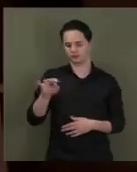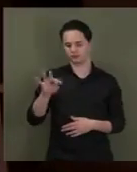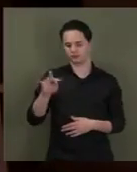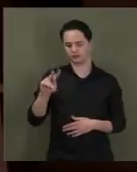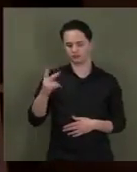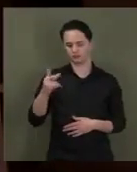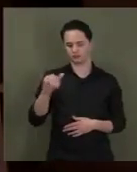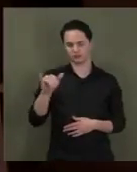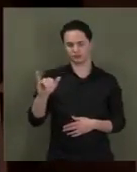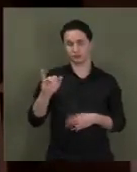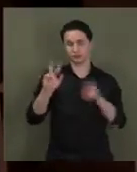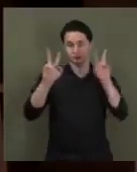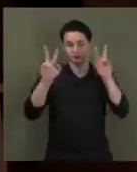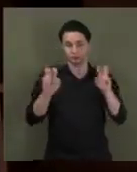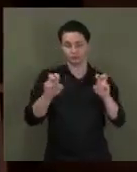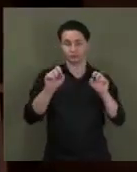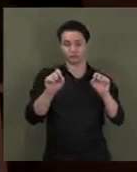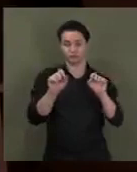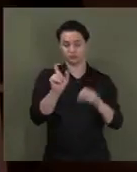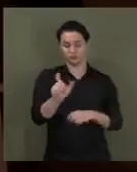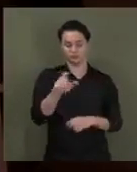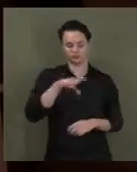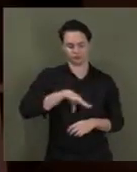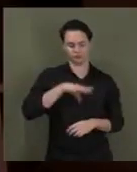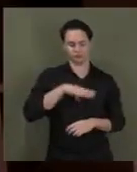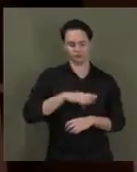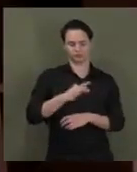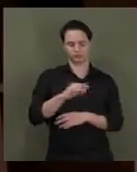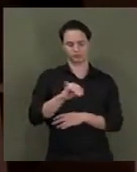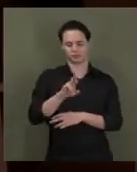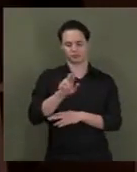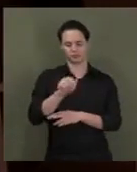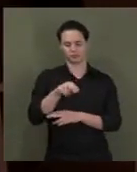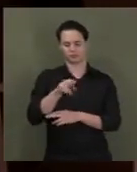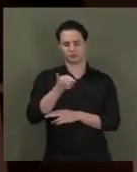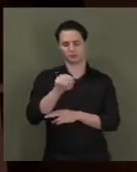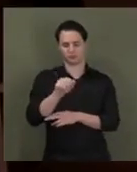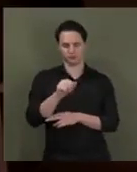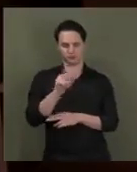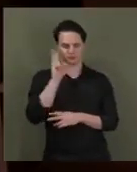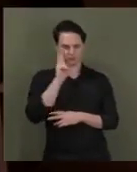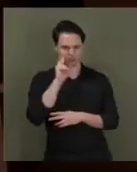Tirania. A história não se repete, mas ensina